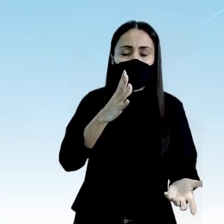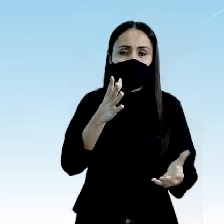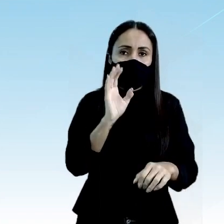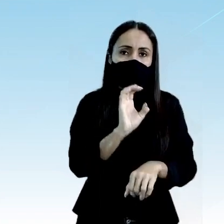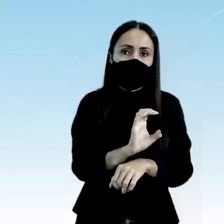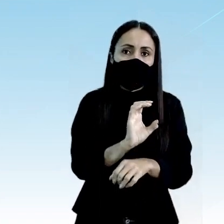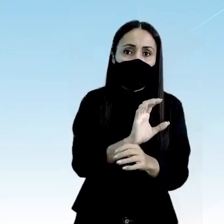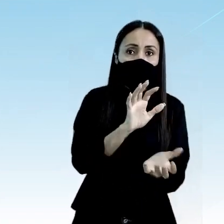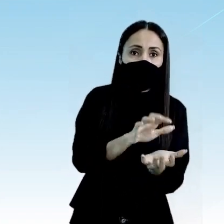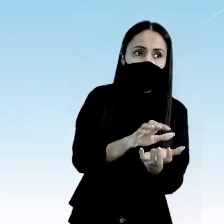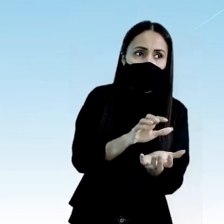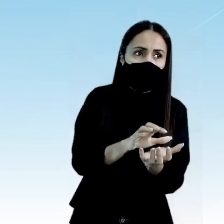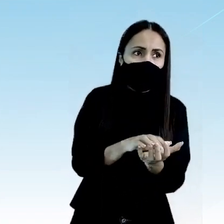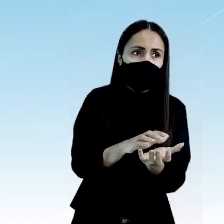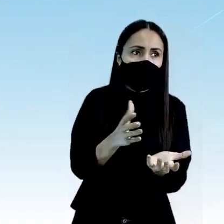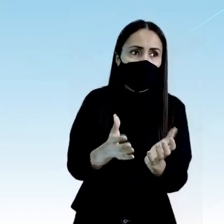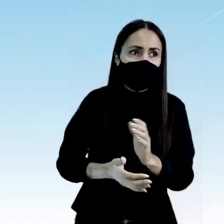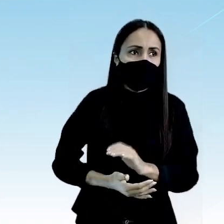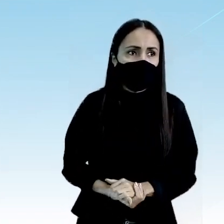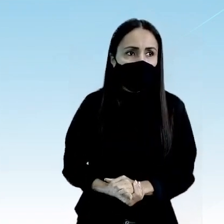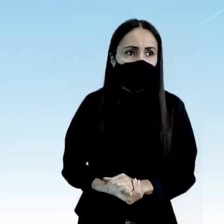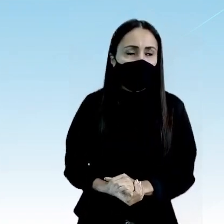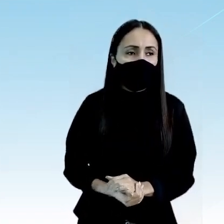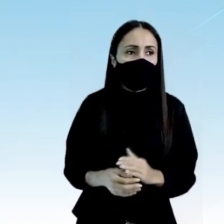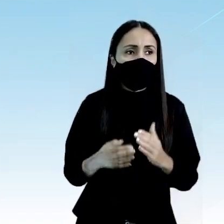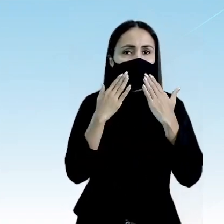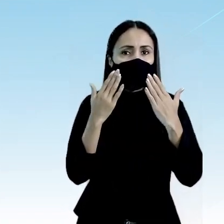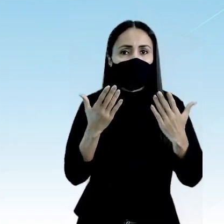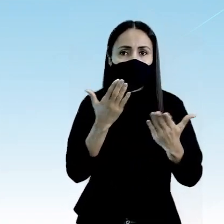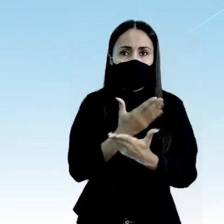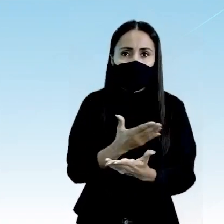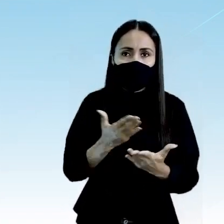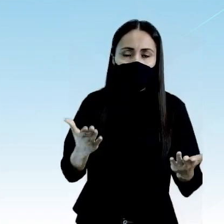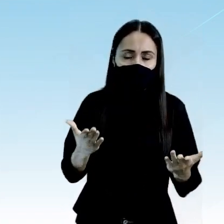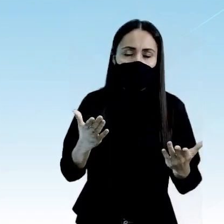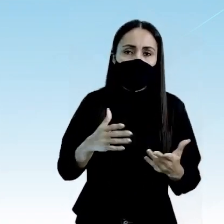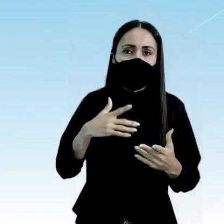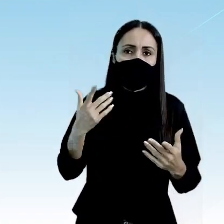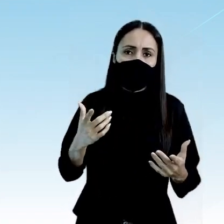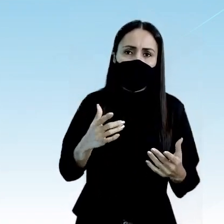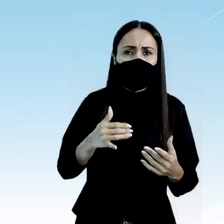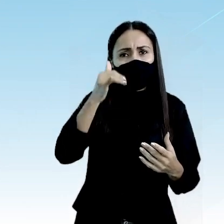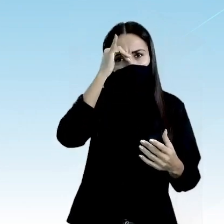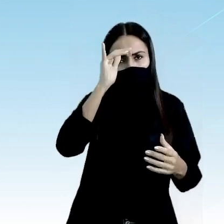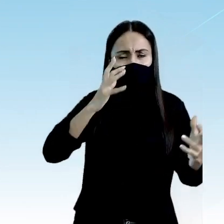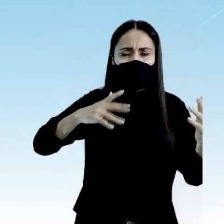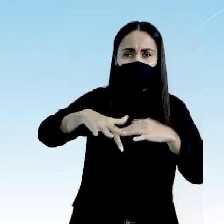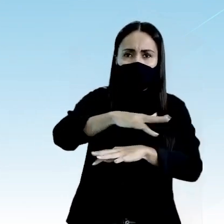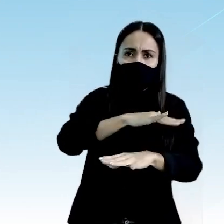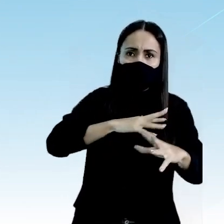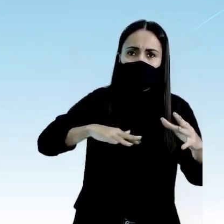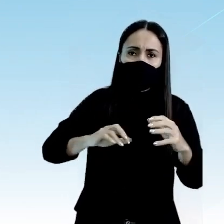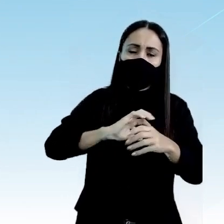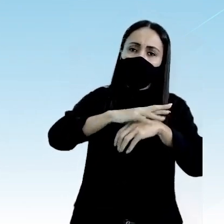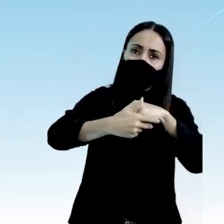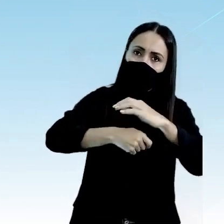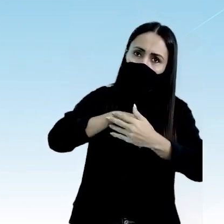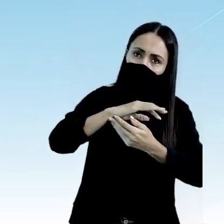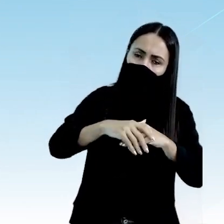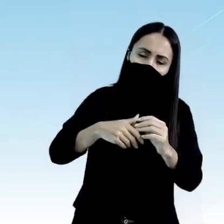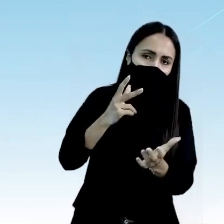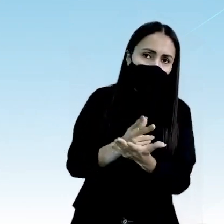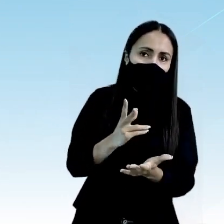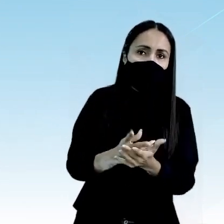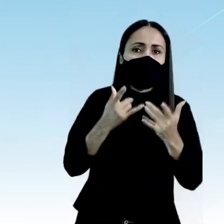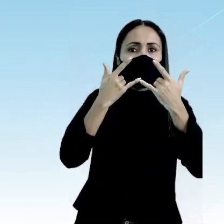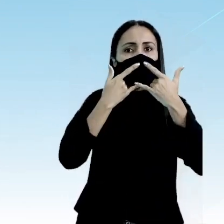Pernambuco, que pede mais uma vez para que vocês evitem aglomerações, higienizem as mãos, utilizem